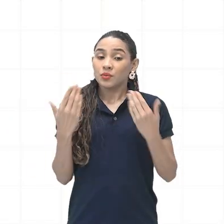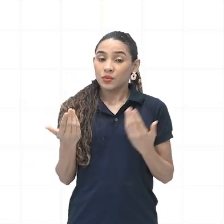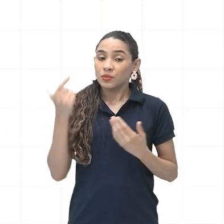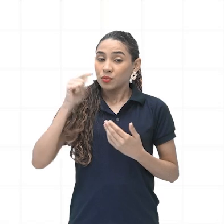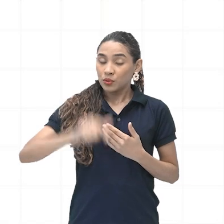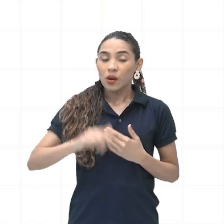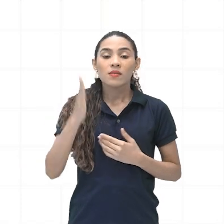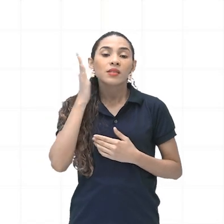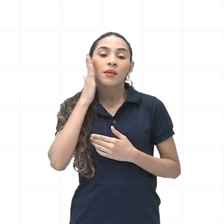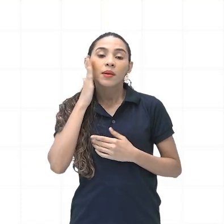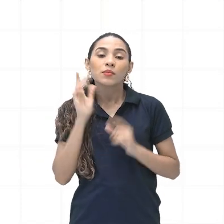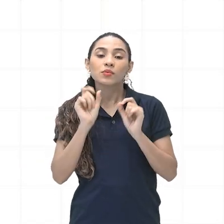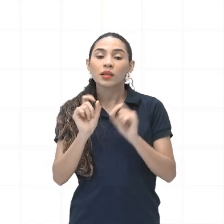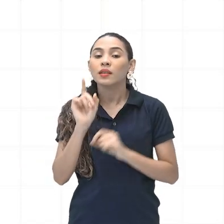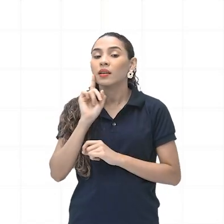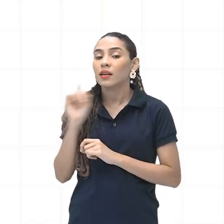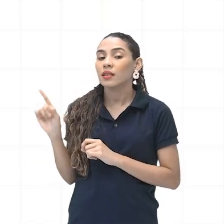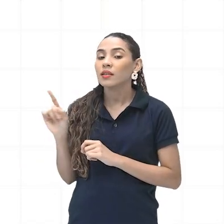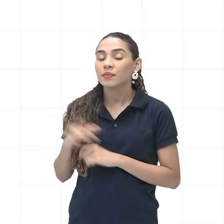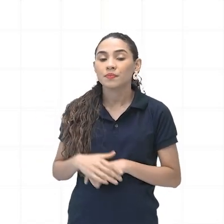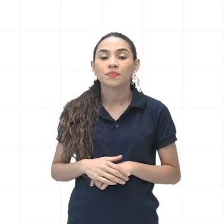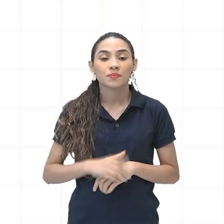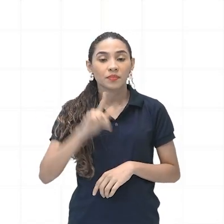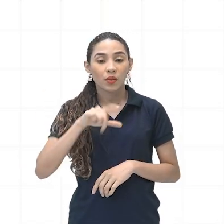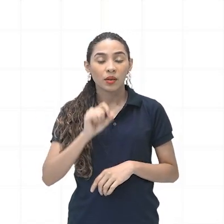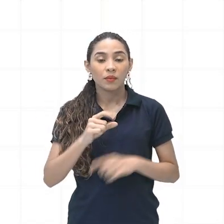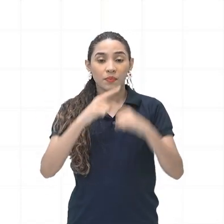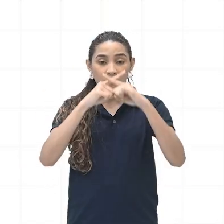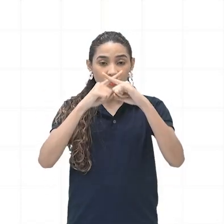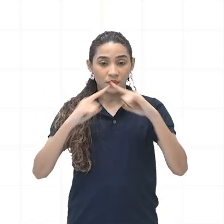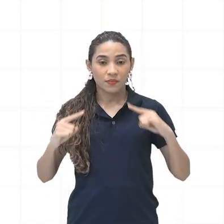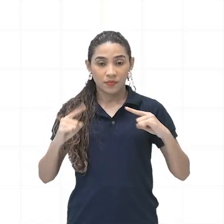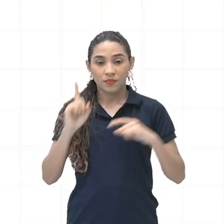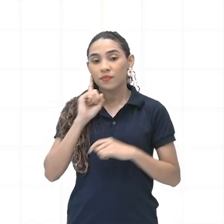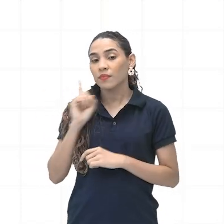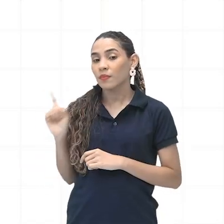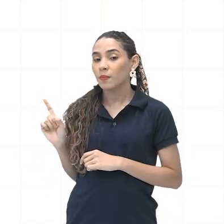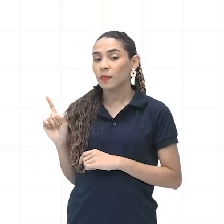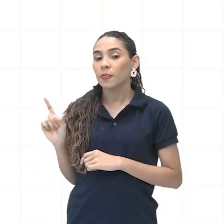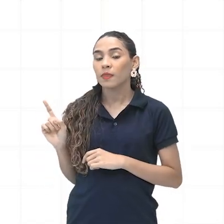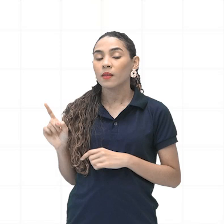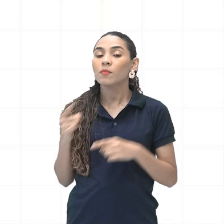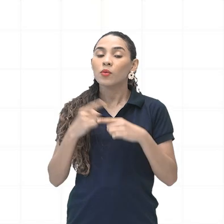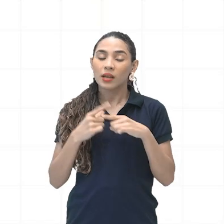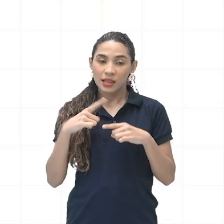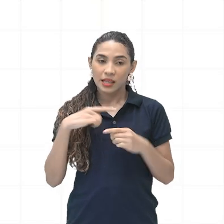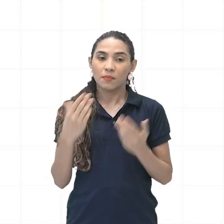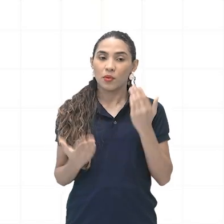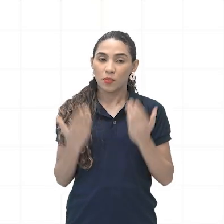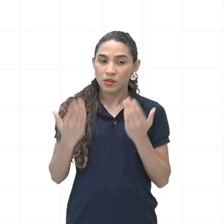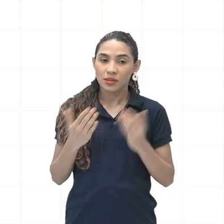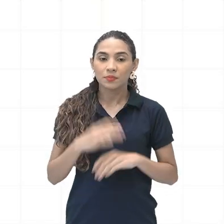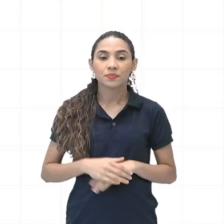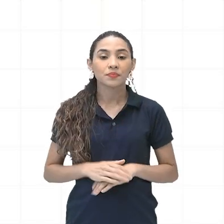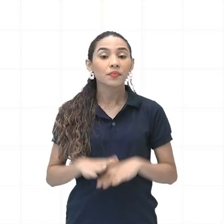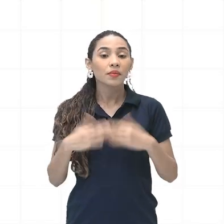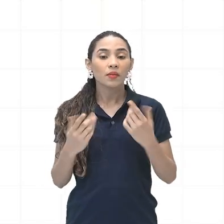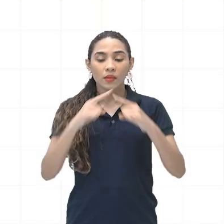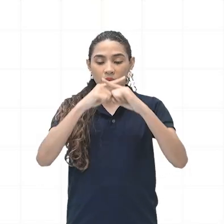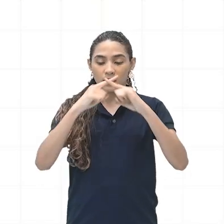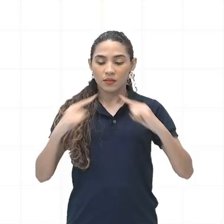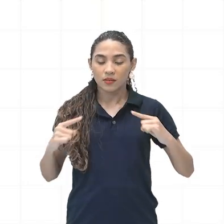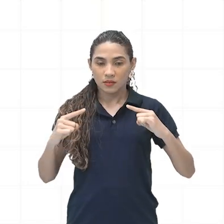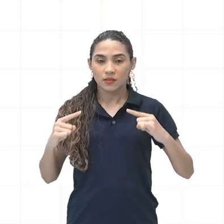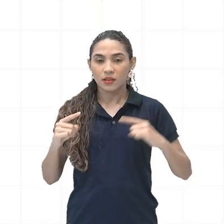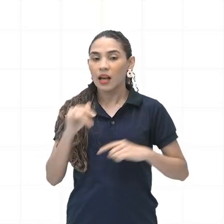Novamente, nós sabemos que aqui vale o produto dos meios pelos extremos, porque eu tenho uma proporção. Então, eu vou multiplicar